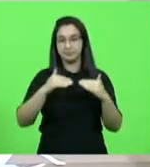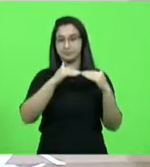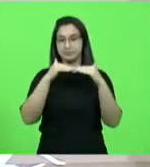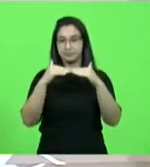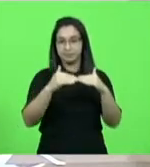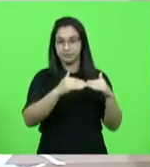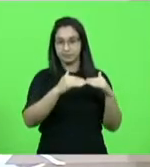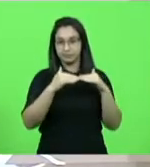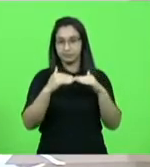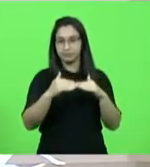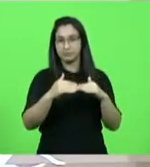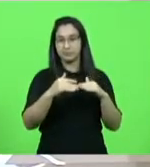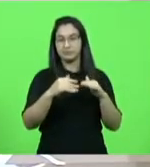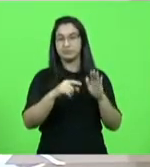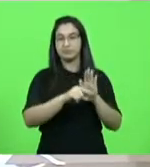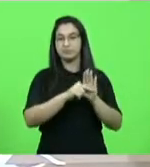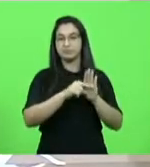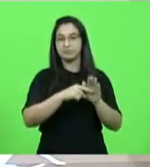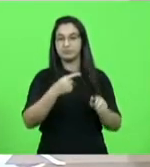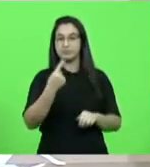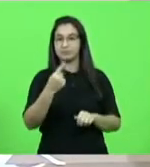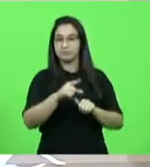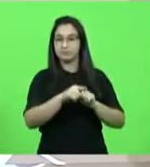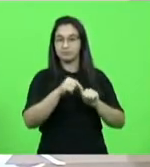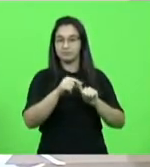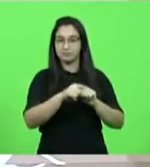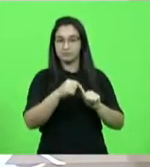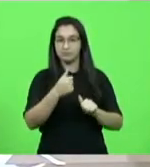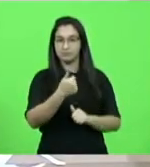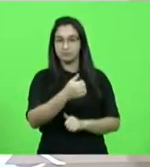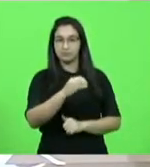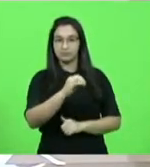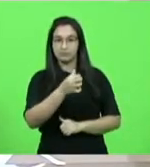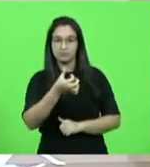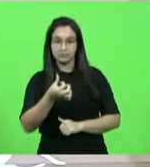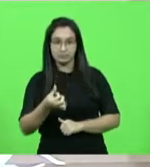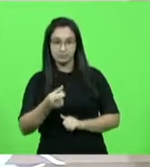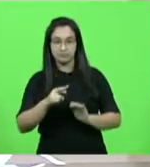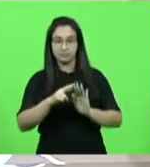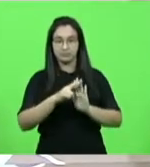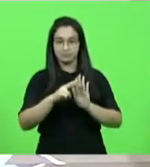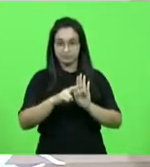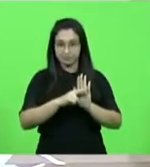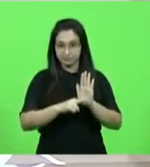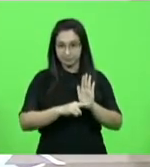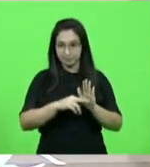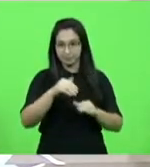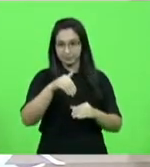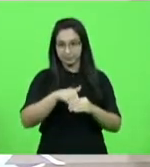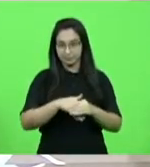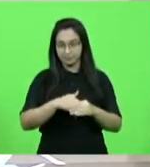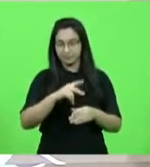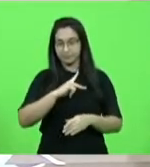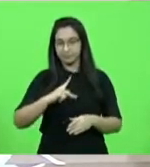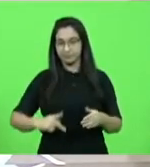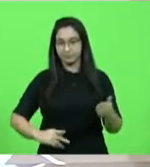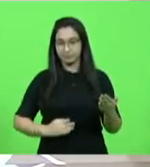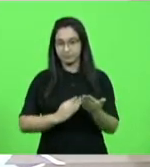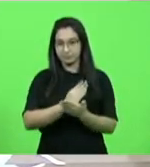em consonância com o parágrafo 1º do artigo 106 do Regimento Interno, o senhor presidente deu-as por